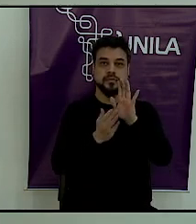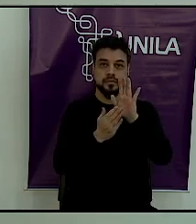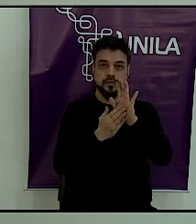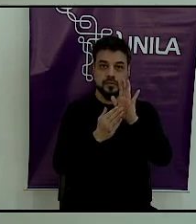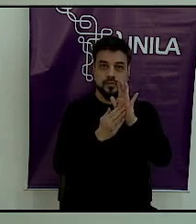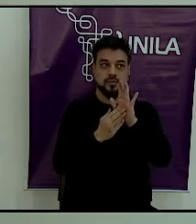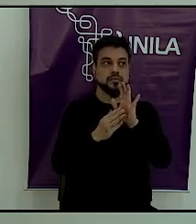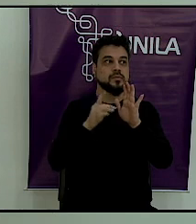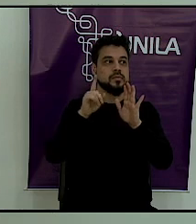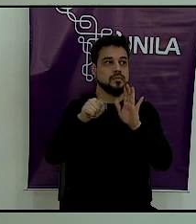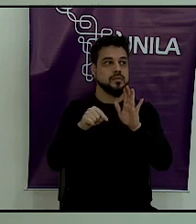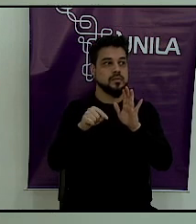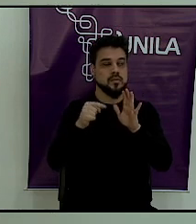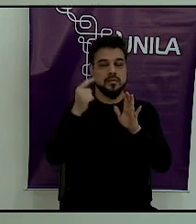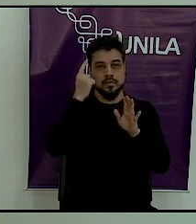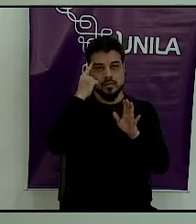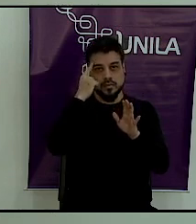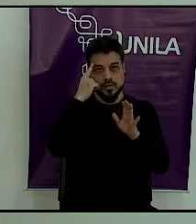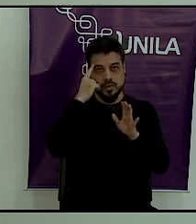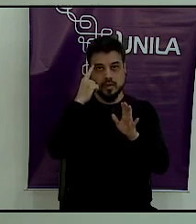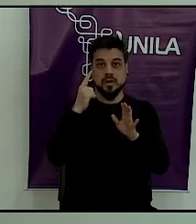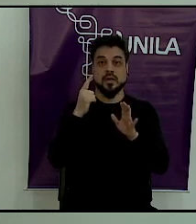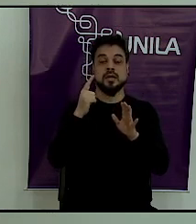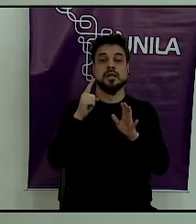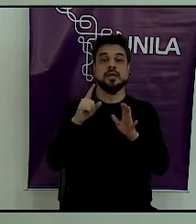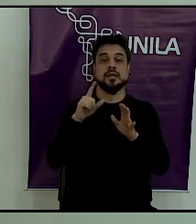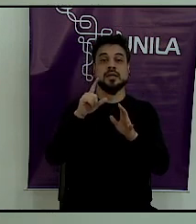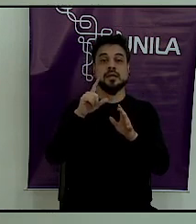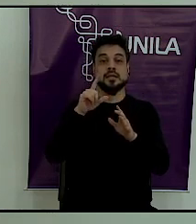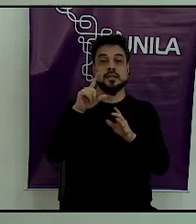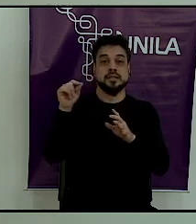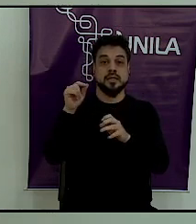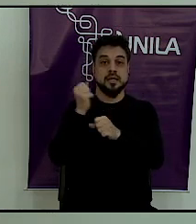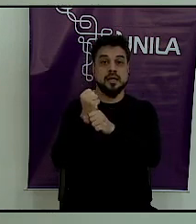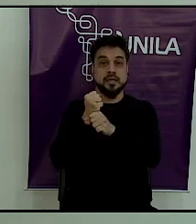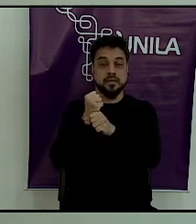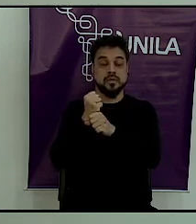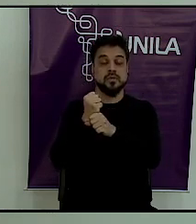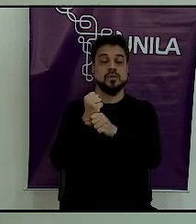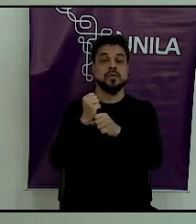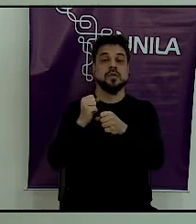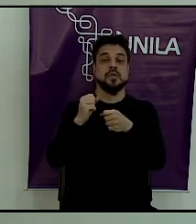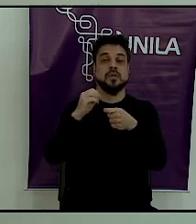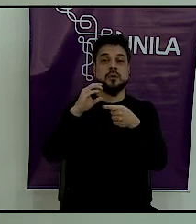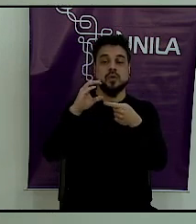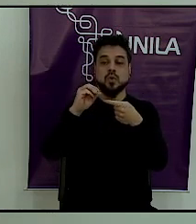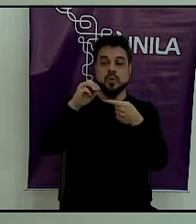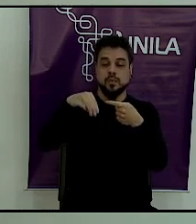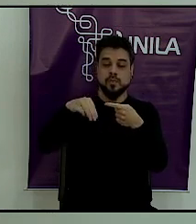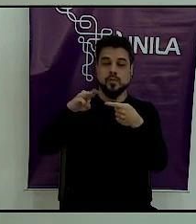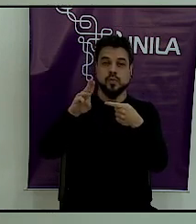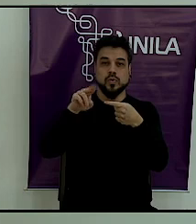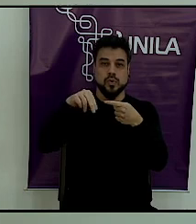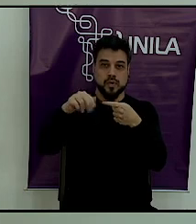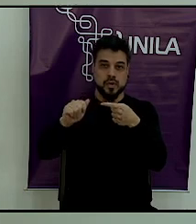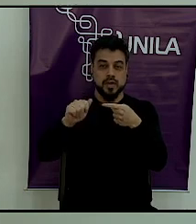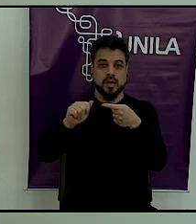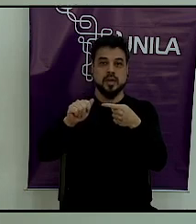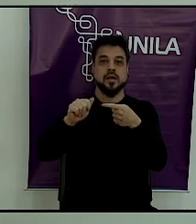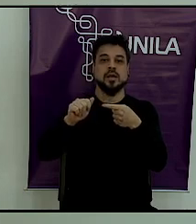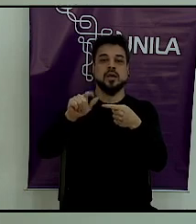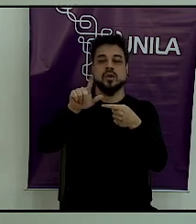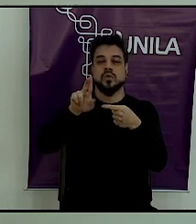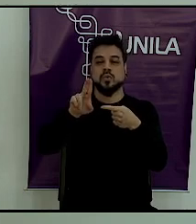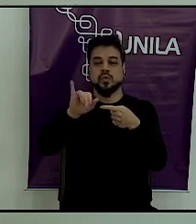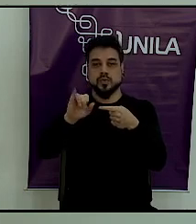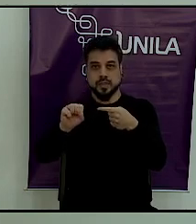é relativa ao centenário da coluna Luiz Carlos Prestes e a sua passagem por Foz